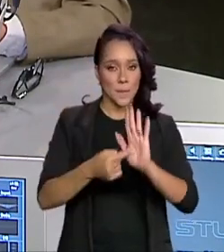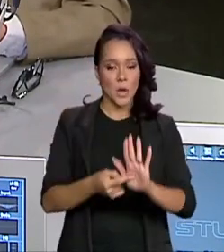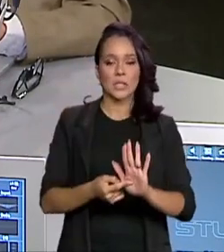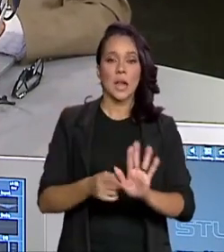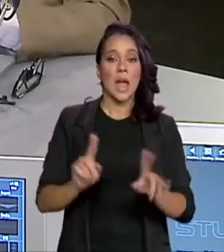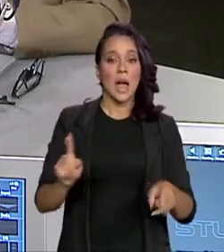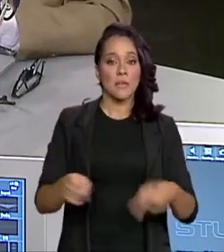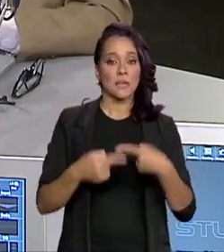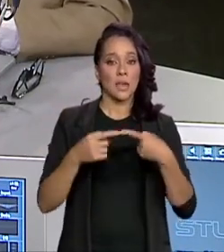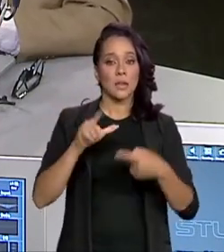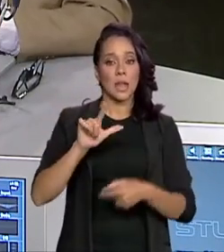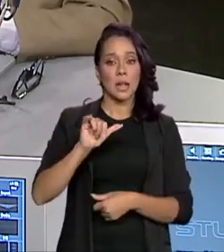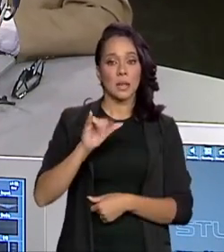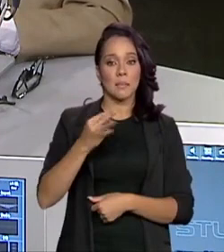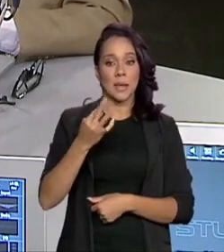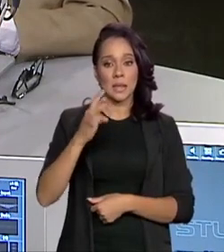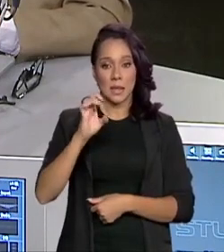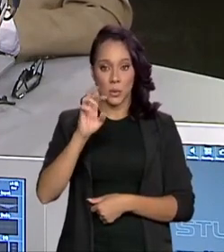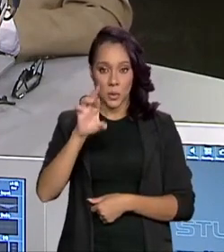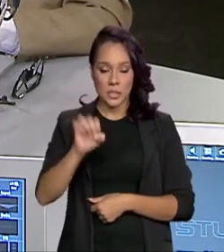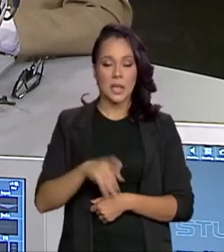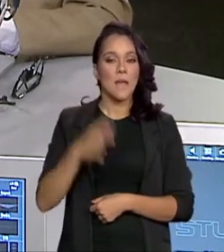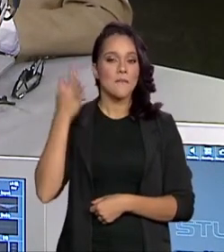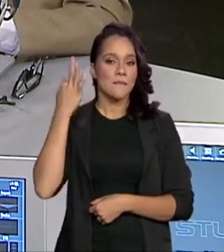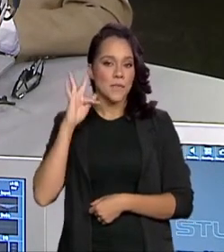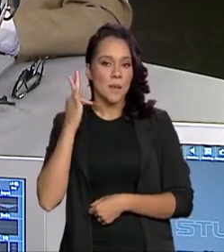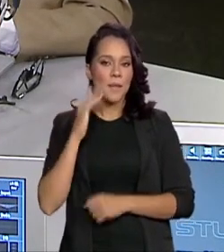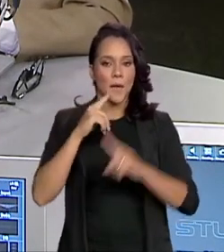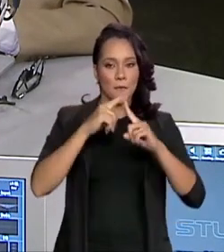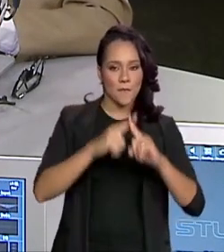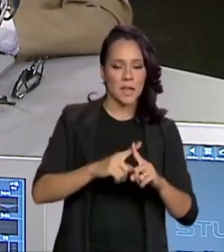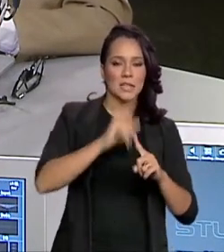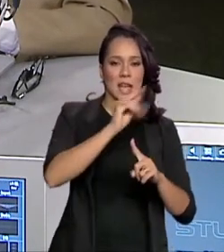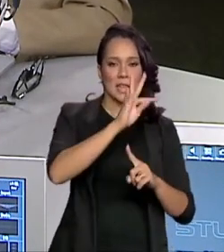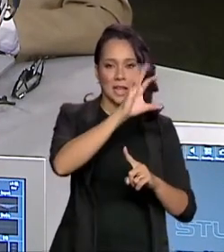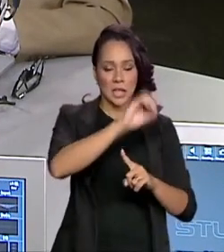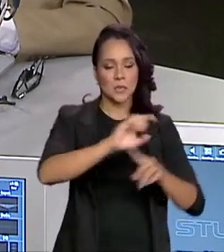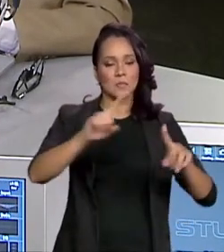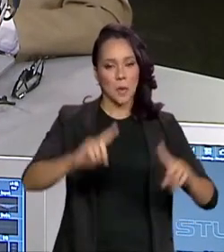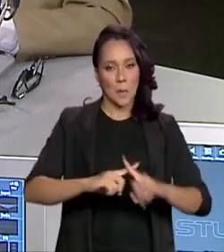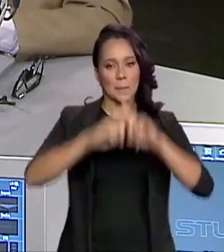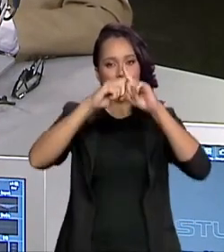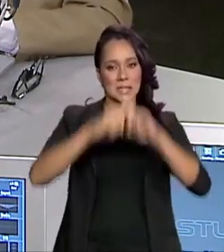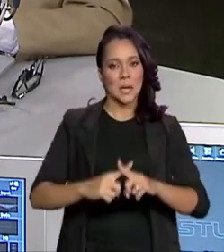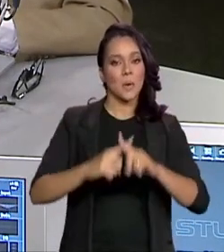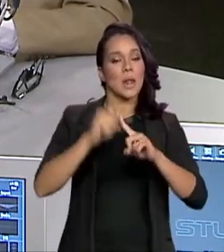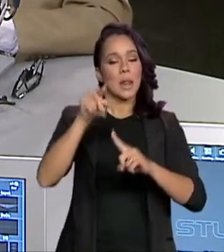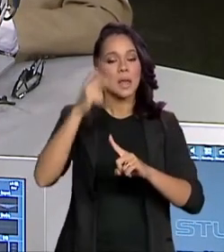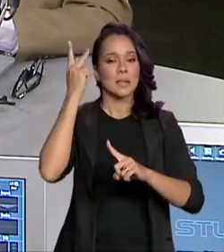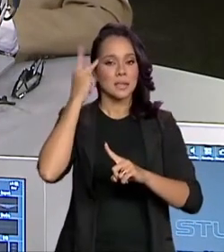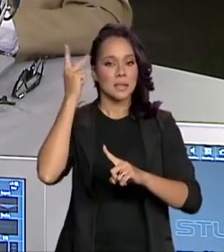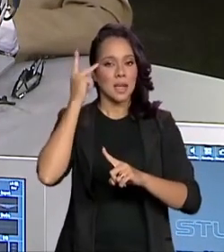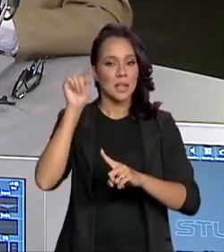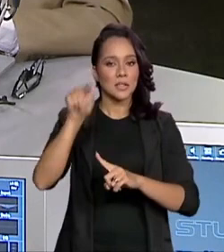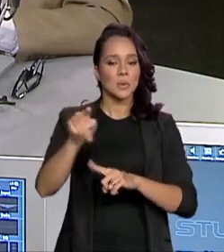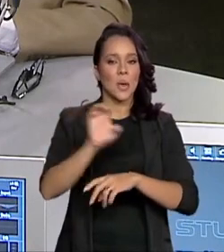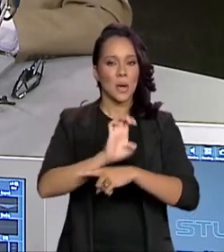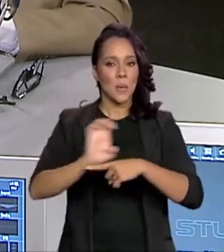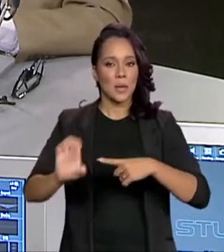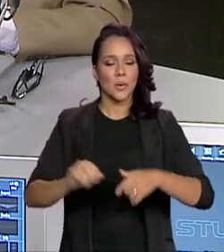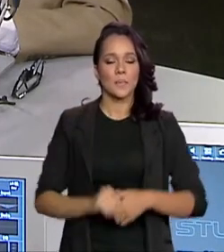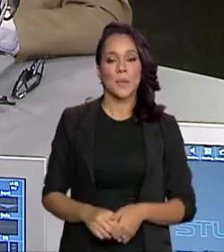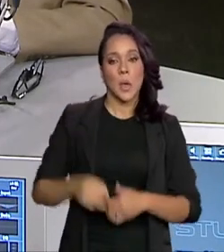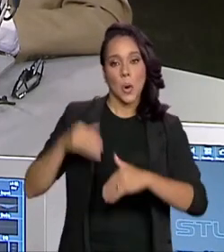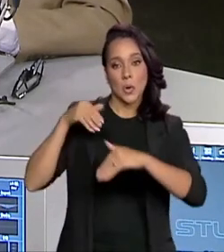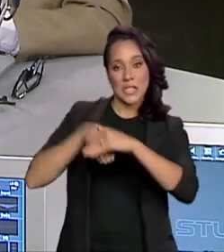grande final da Taça Libertadores da América. Flamengo e Atlético Paranaense decidem a competição em jogo único na cidade de Guayaquil, no Equador. O